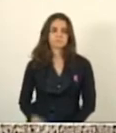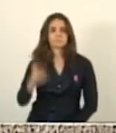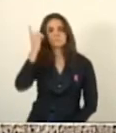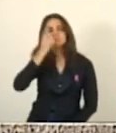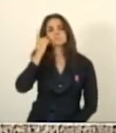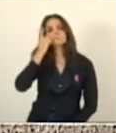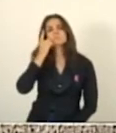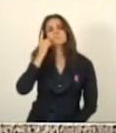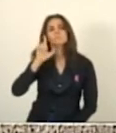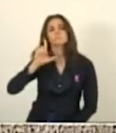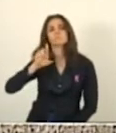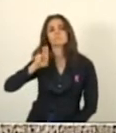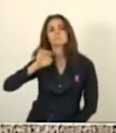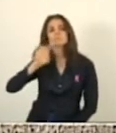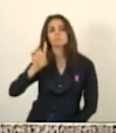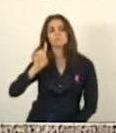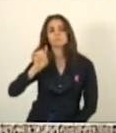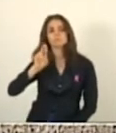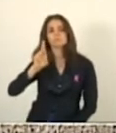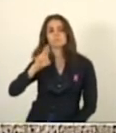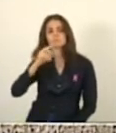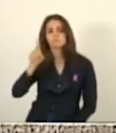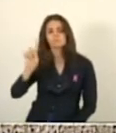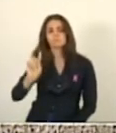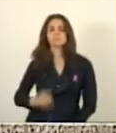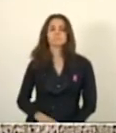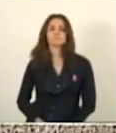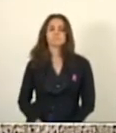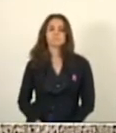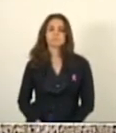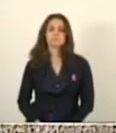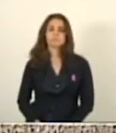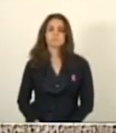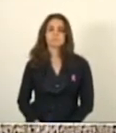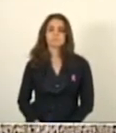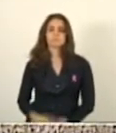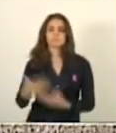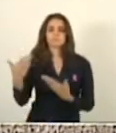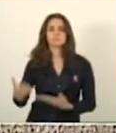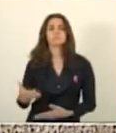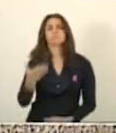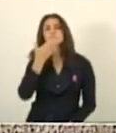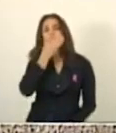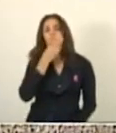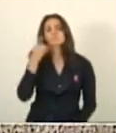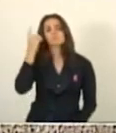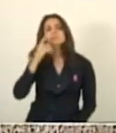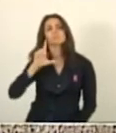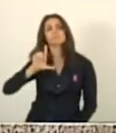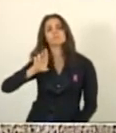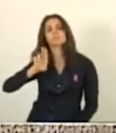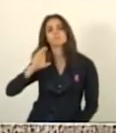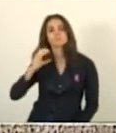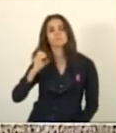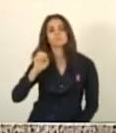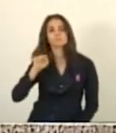Deputado Luiz Durão. Não nos ouvindo, com a palavra, deputado Luciano Machado.